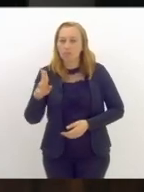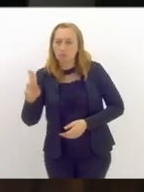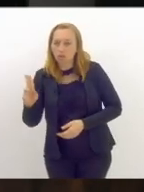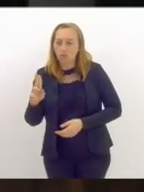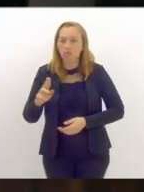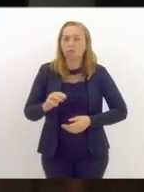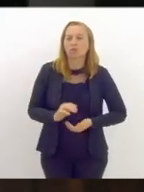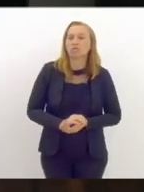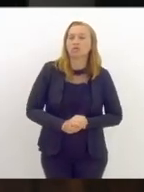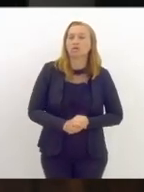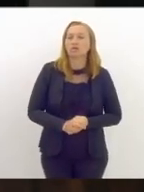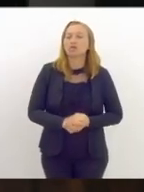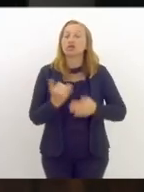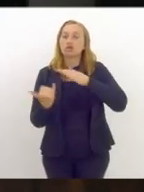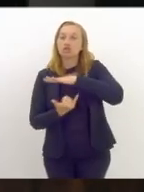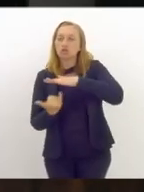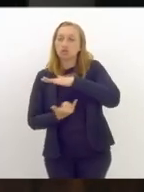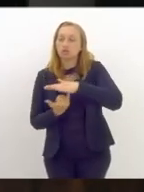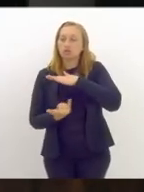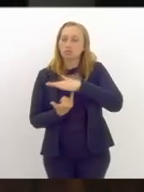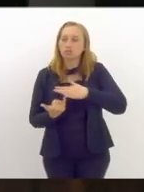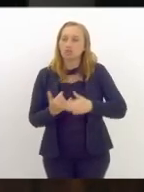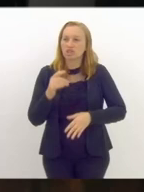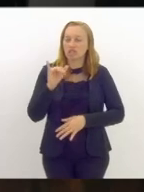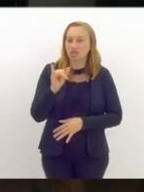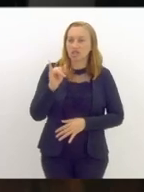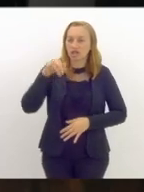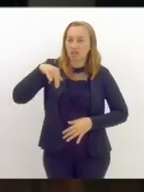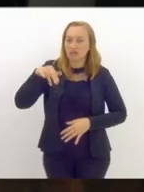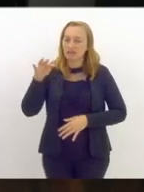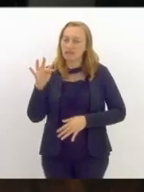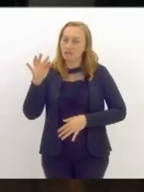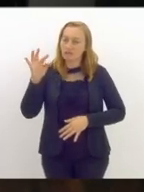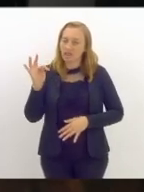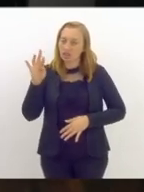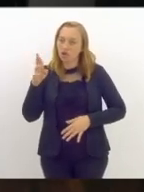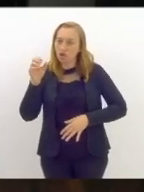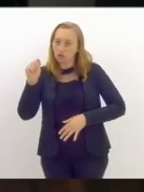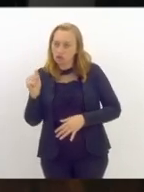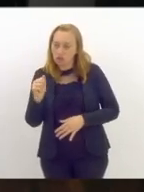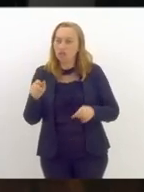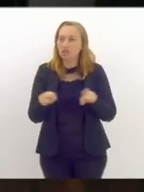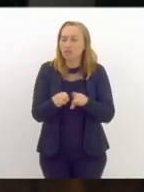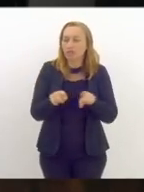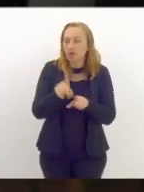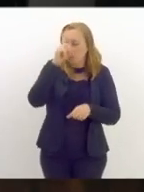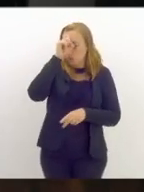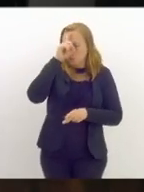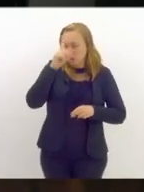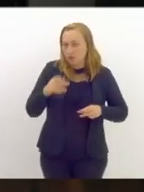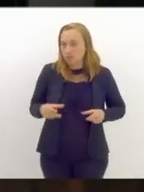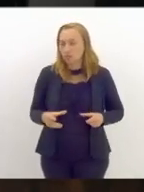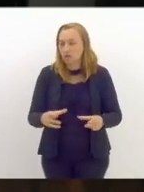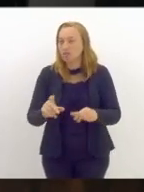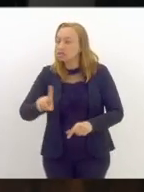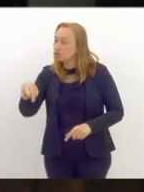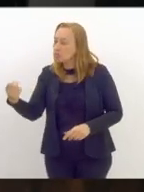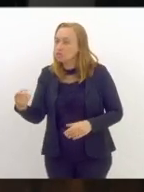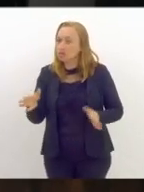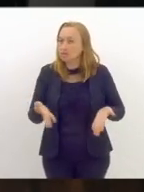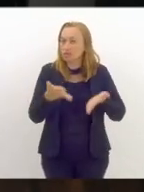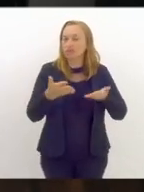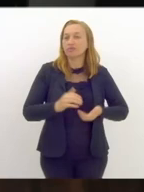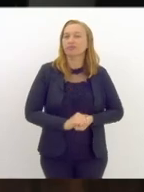de Infectologia, retomada das obras do Hospital do Câncer em Nova Friburgo, entre tantas outras